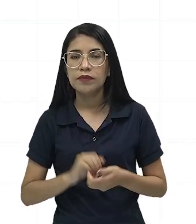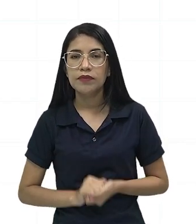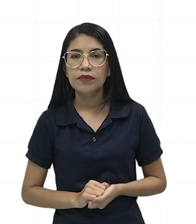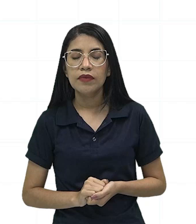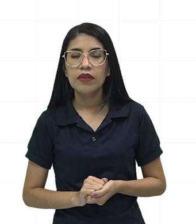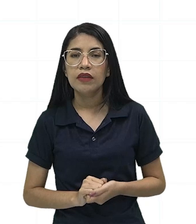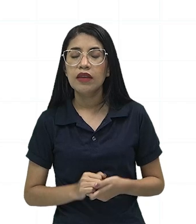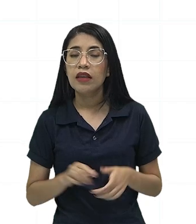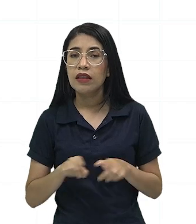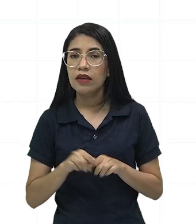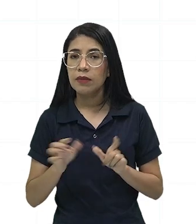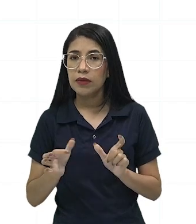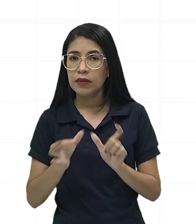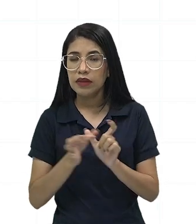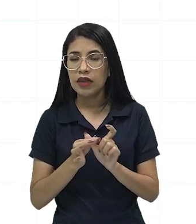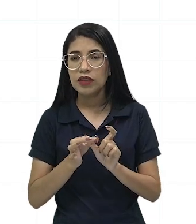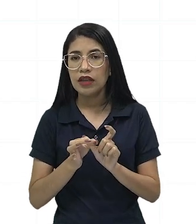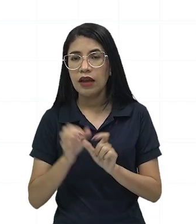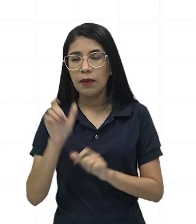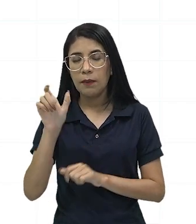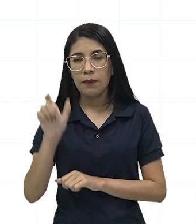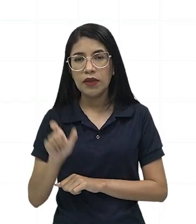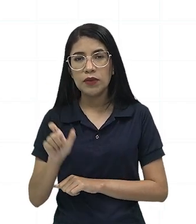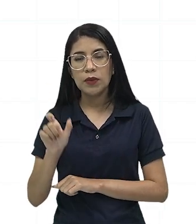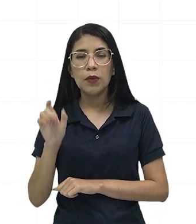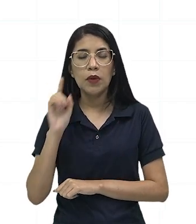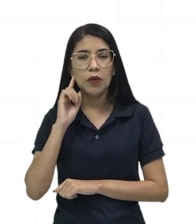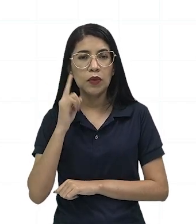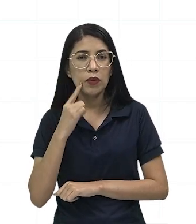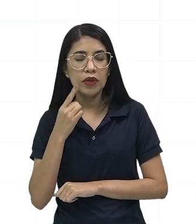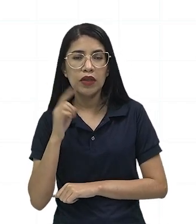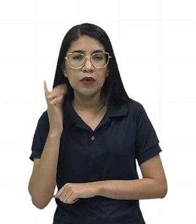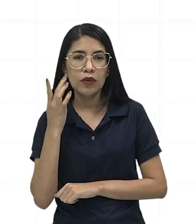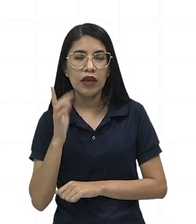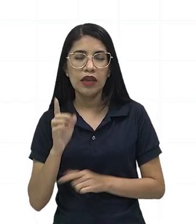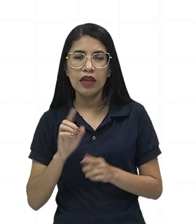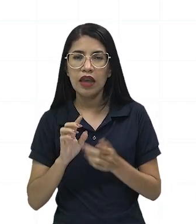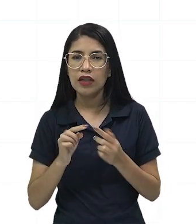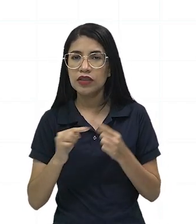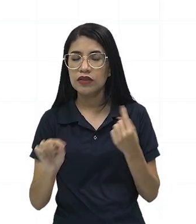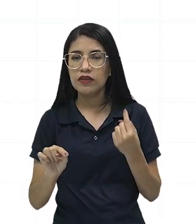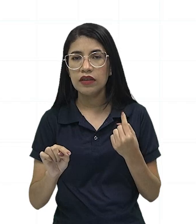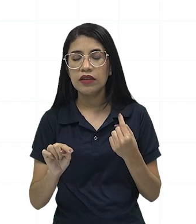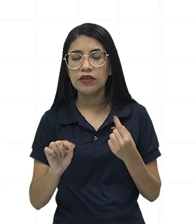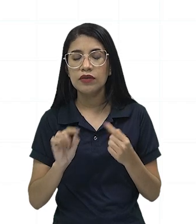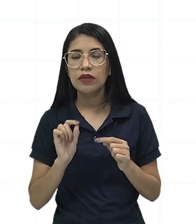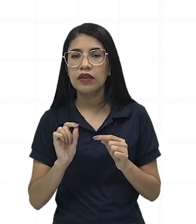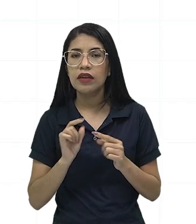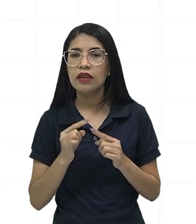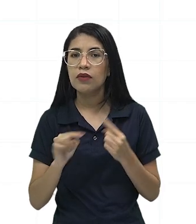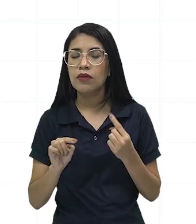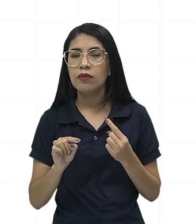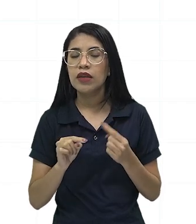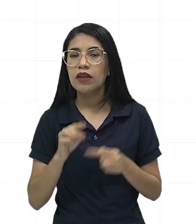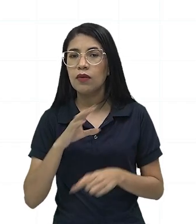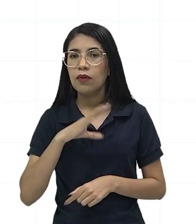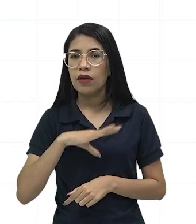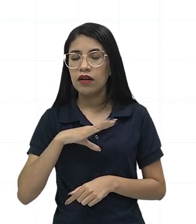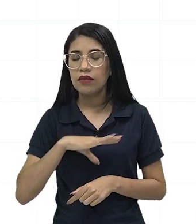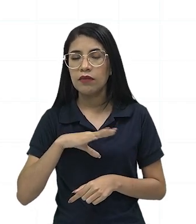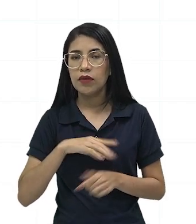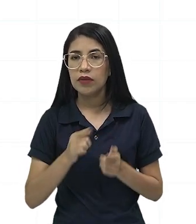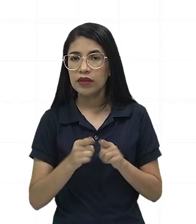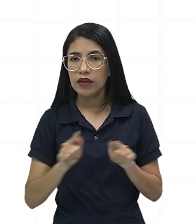os conectivos num texto de uma pessoa surda que não é muito aproximada da linguagem da gramática da língua